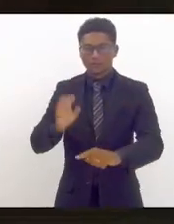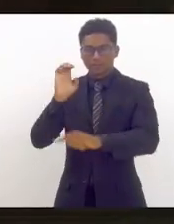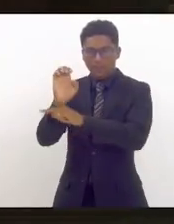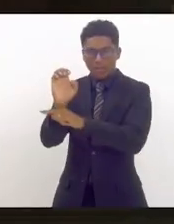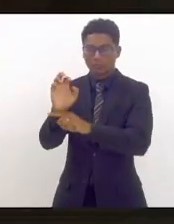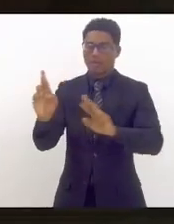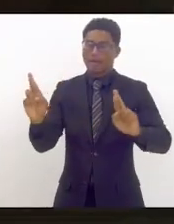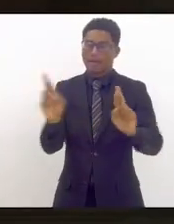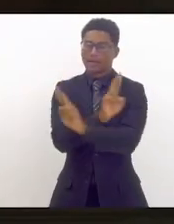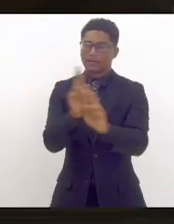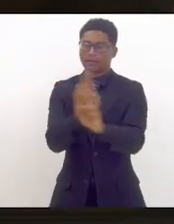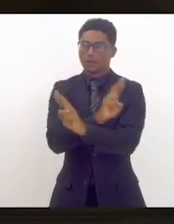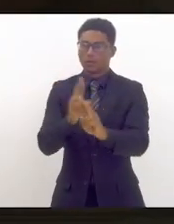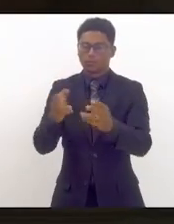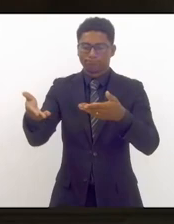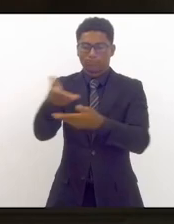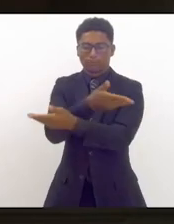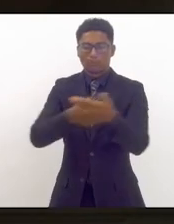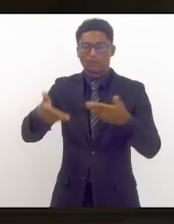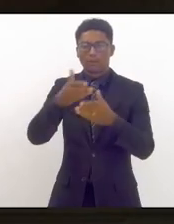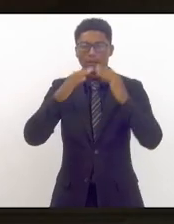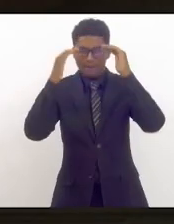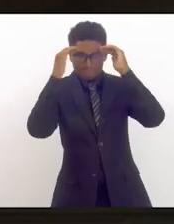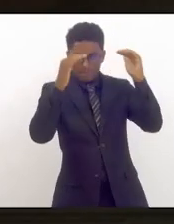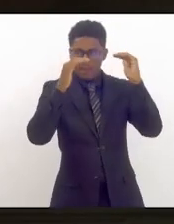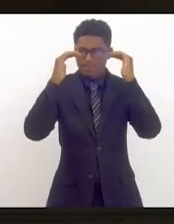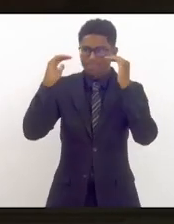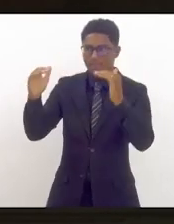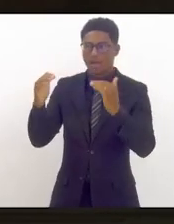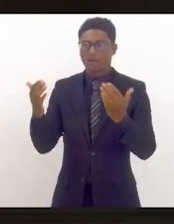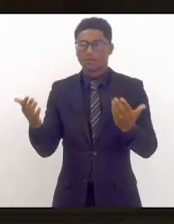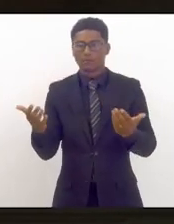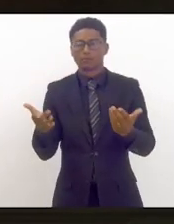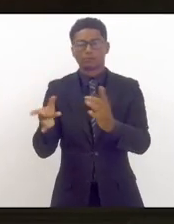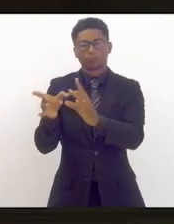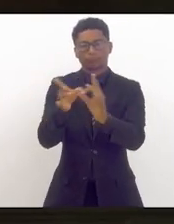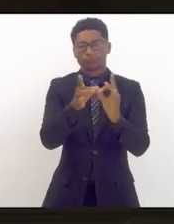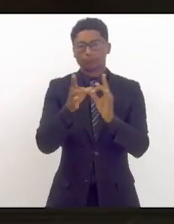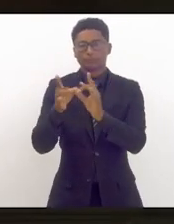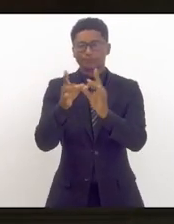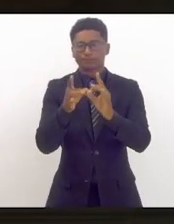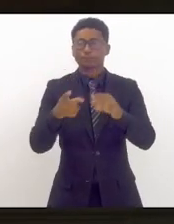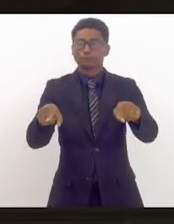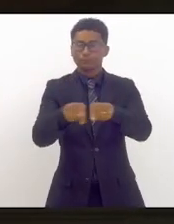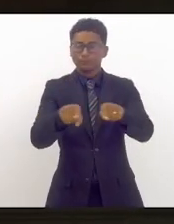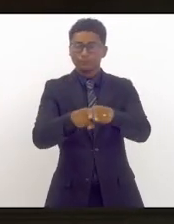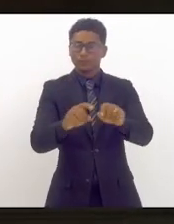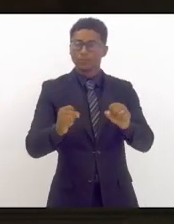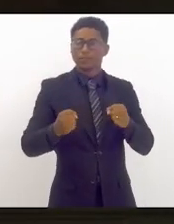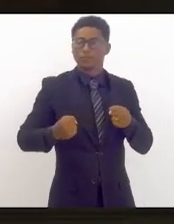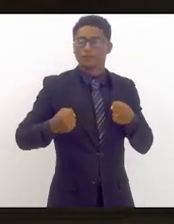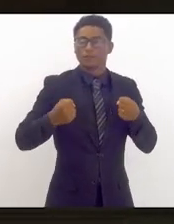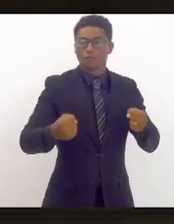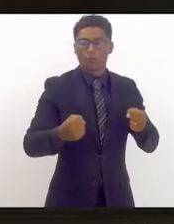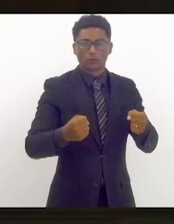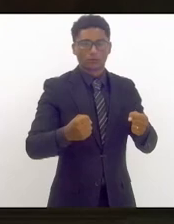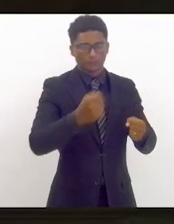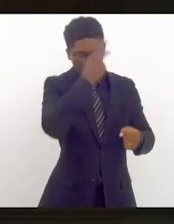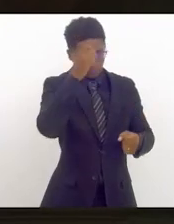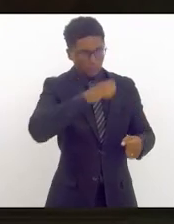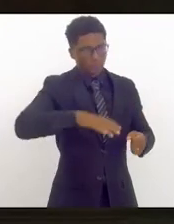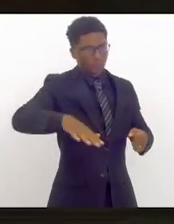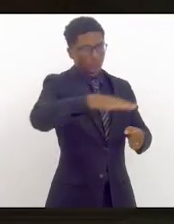mútua de parceria, respeito, harmonia e, sobretudo, zelo pelos interesses dos cidadãos